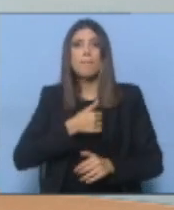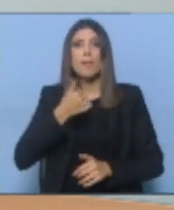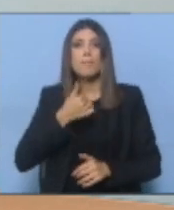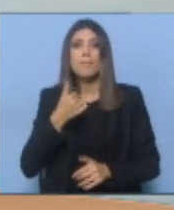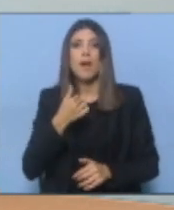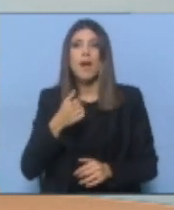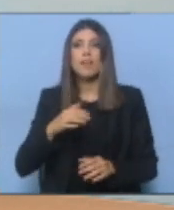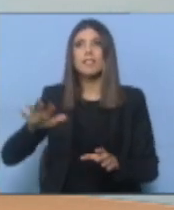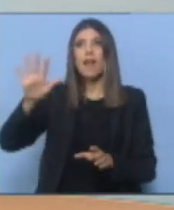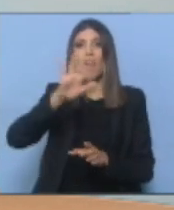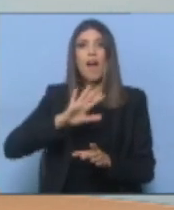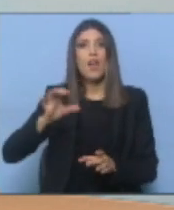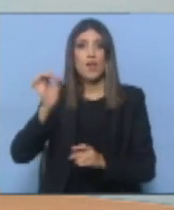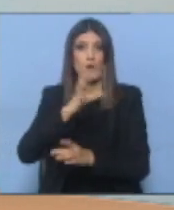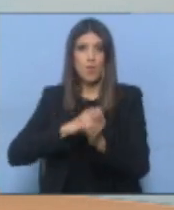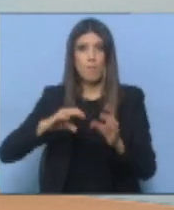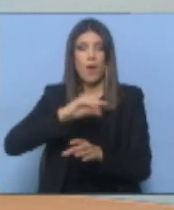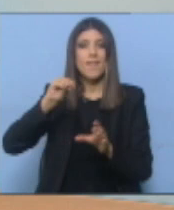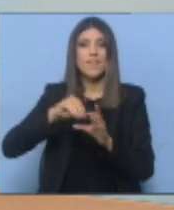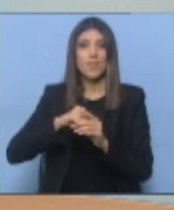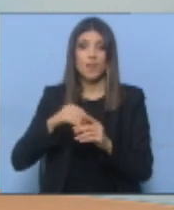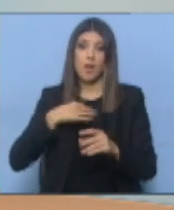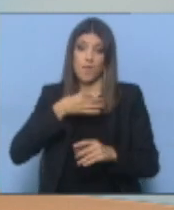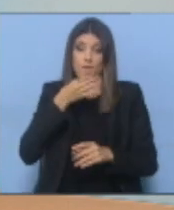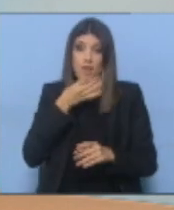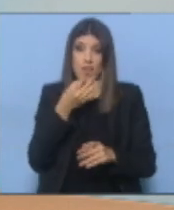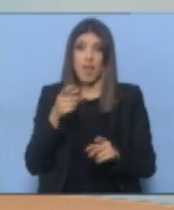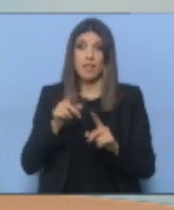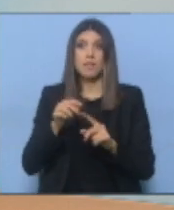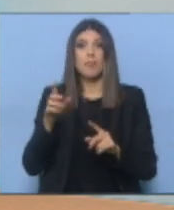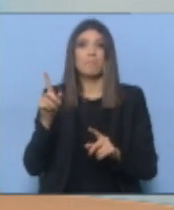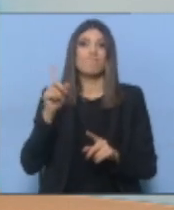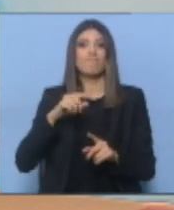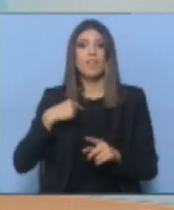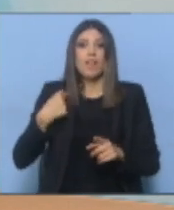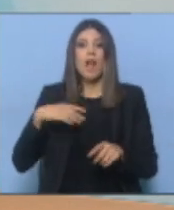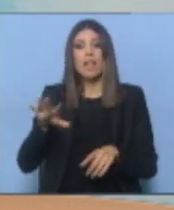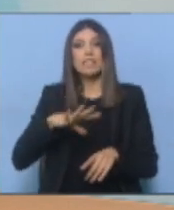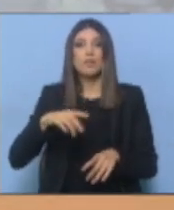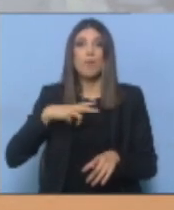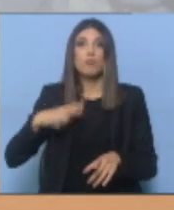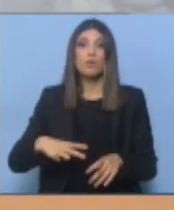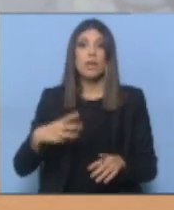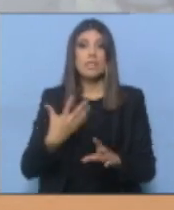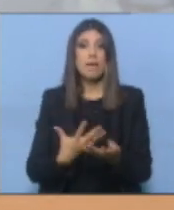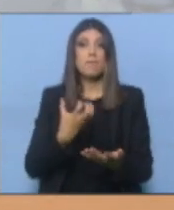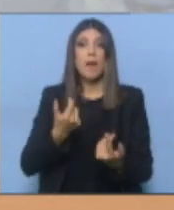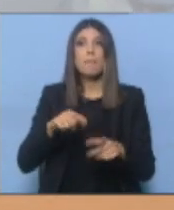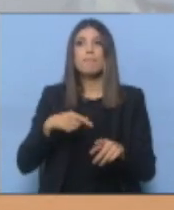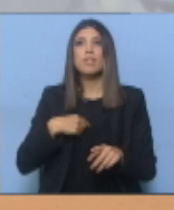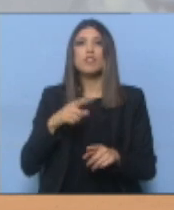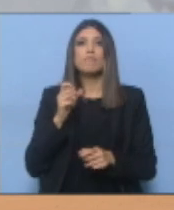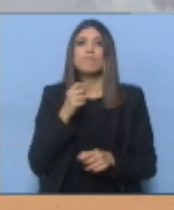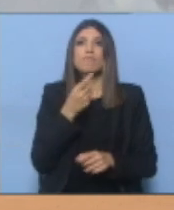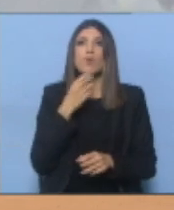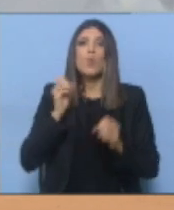europeu? Estamos a falar, e é isso que nos interessa também de forma especial, a situação portuguesa, mas o que é possível perceber do que se passa noutros